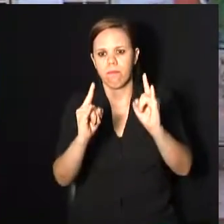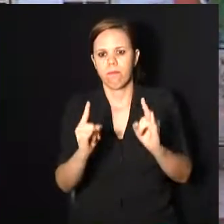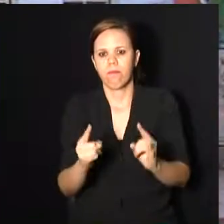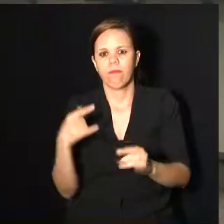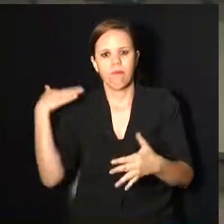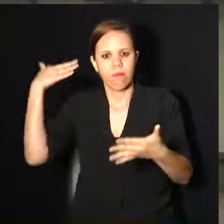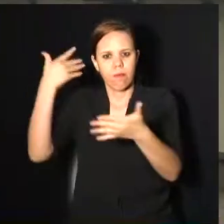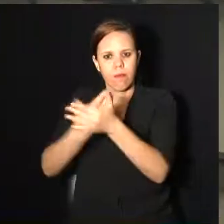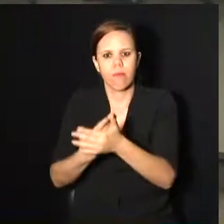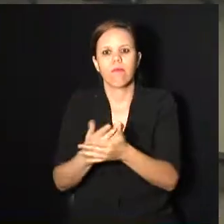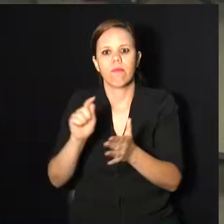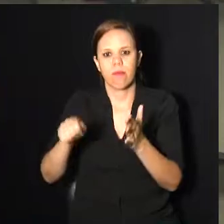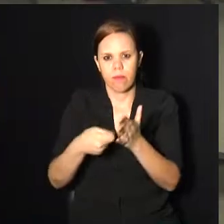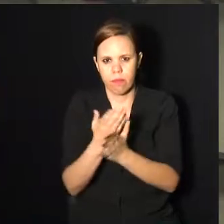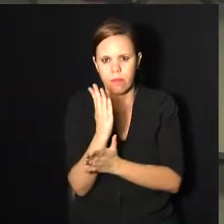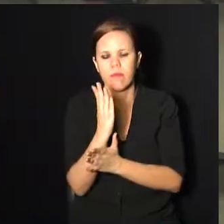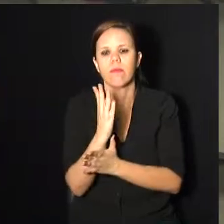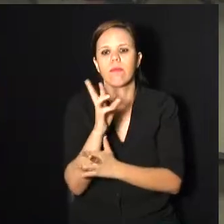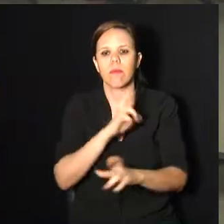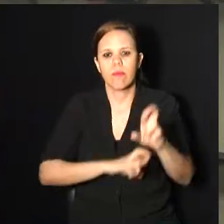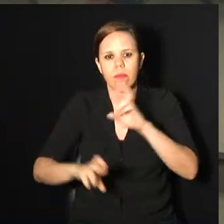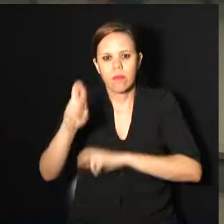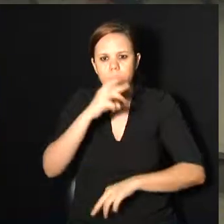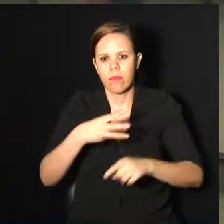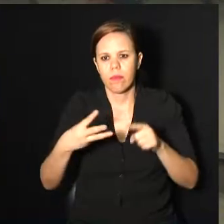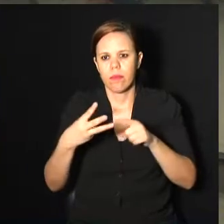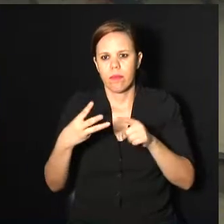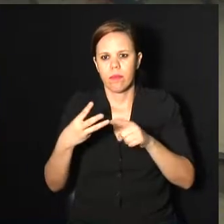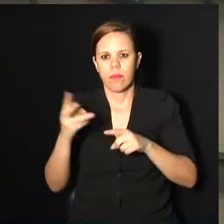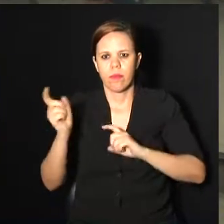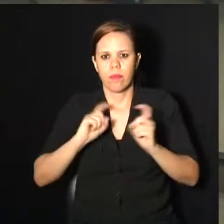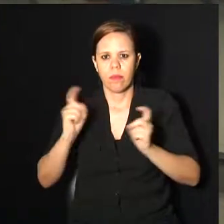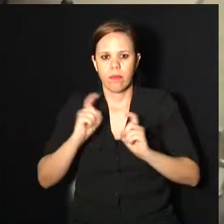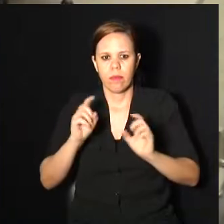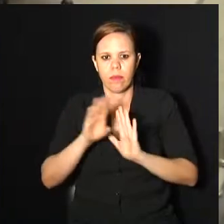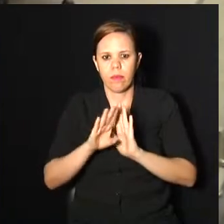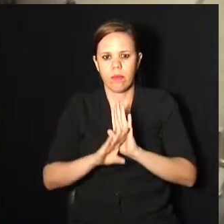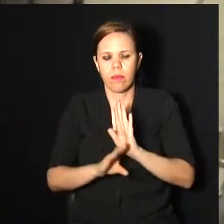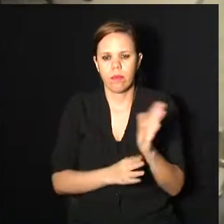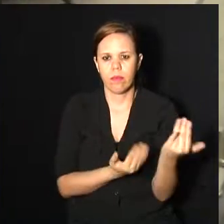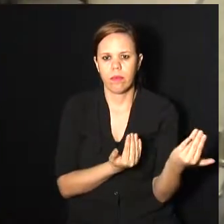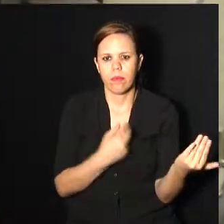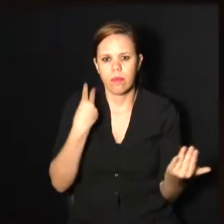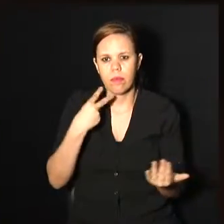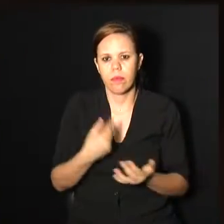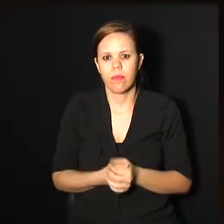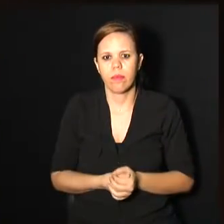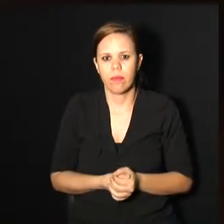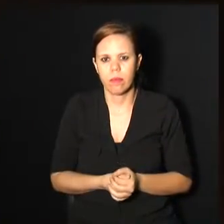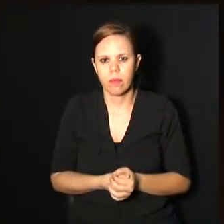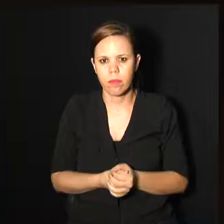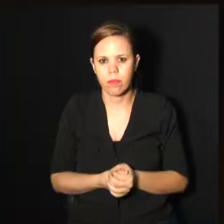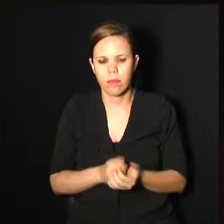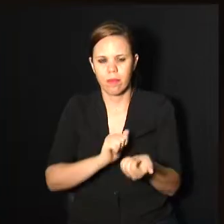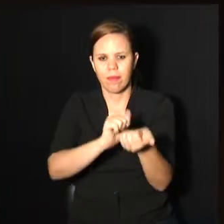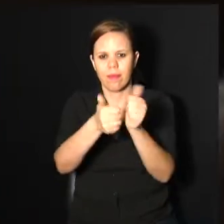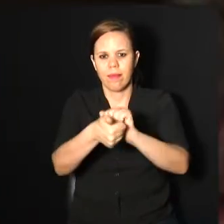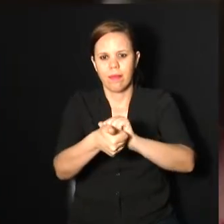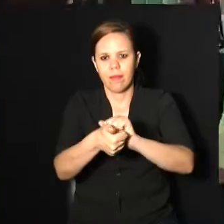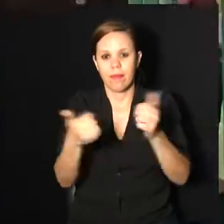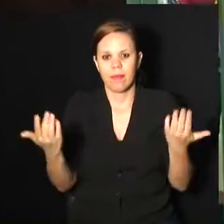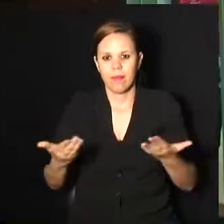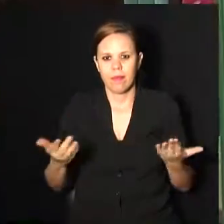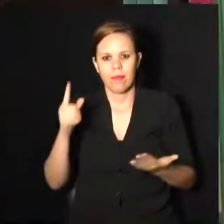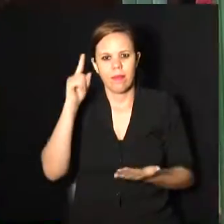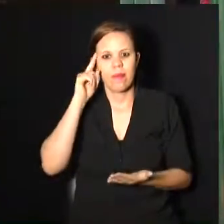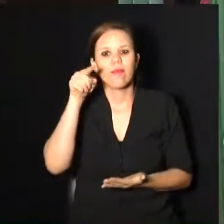sancionado. Confira como foi a terceira reunião do programa Parlamento Jovem. E no esporte, hoje